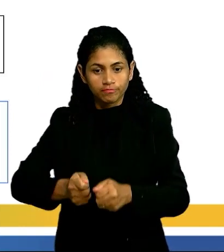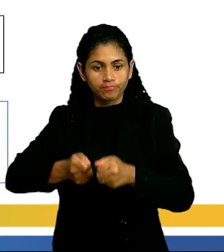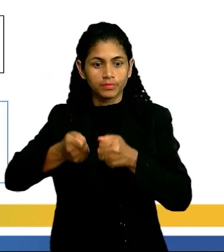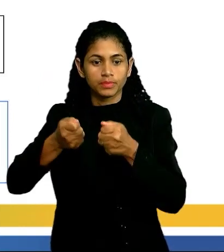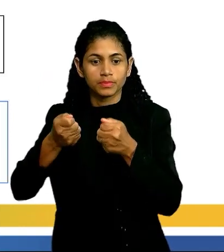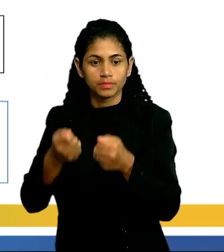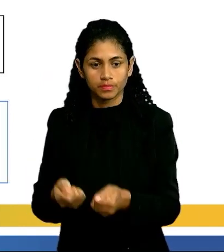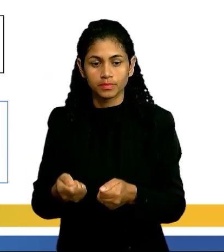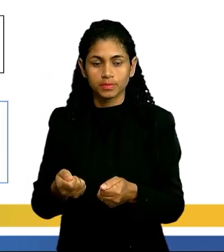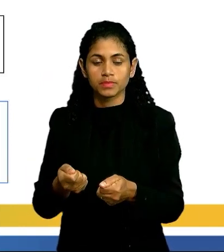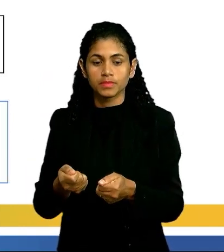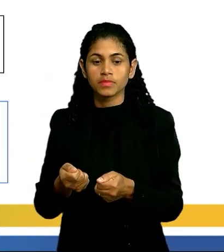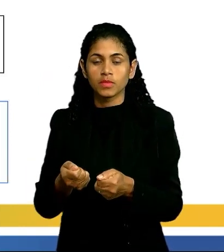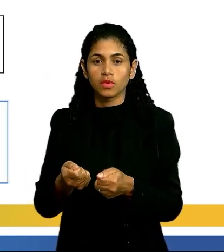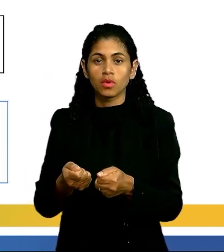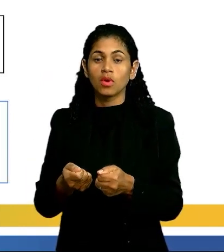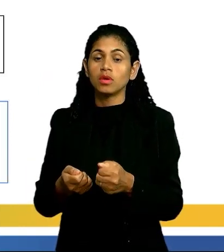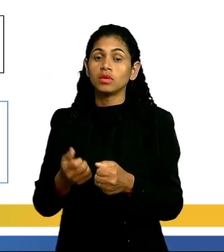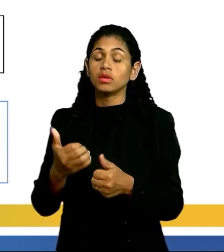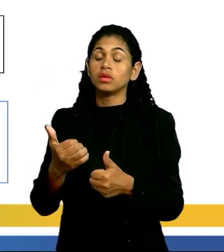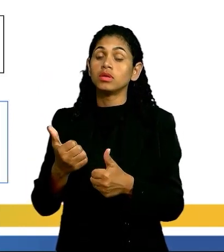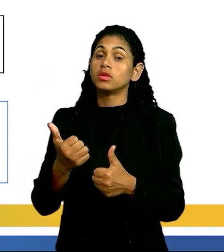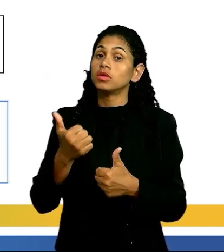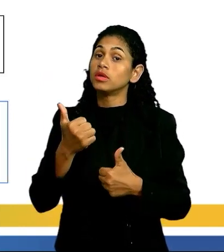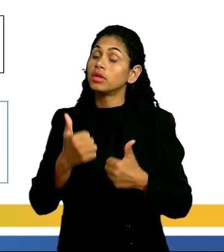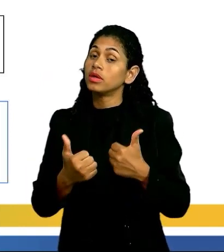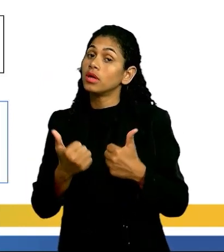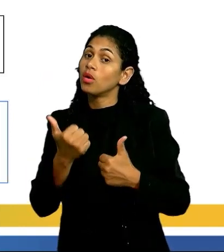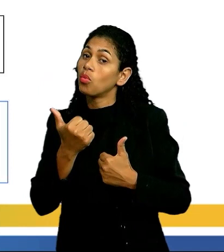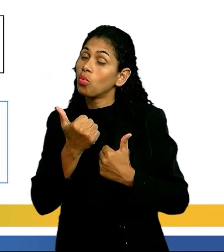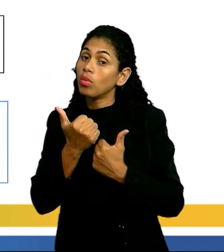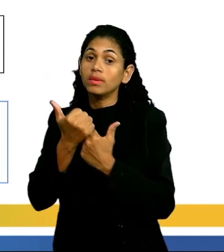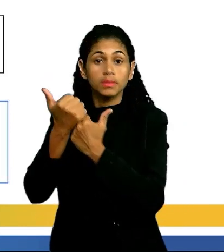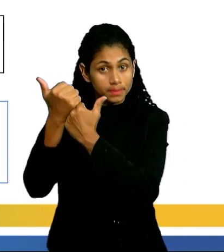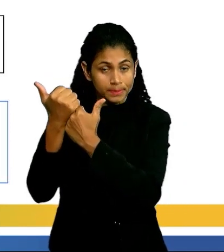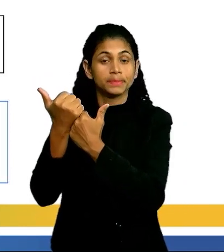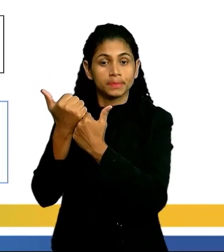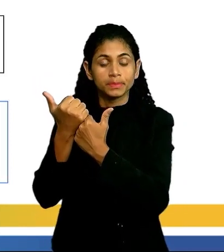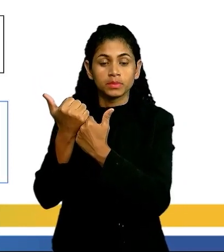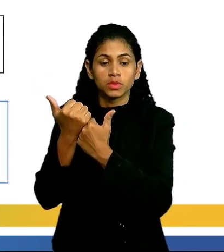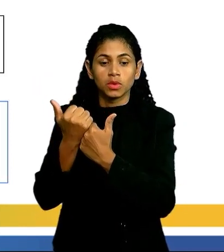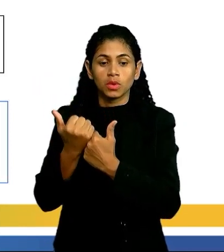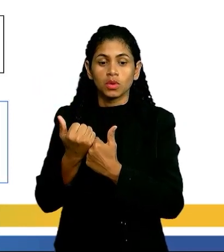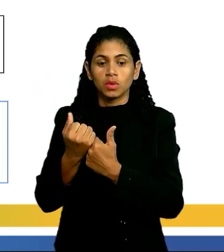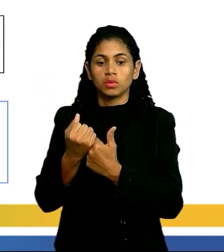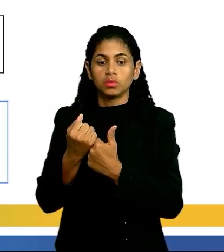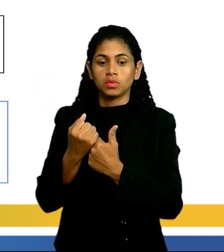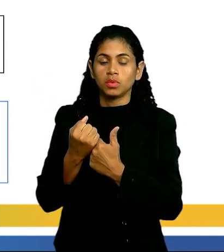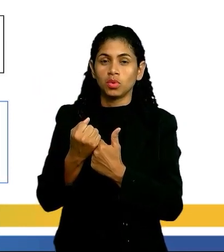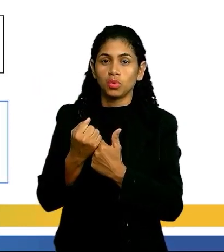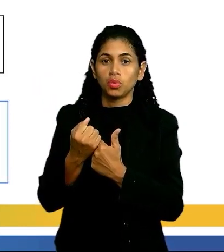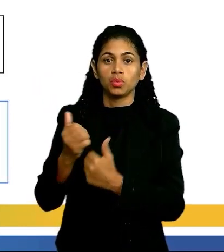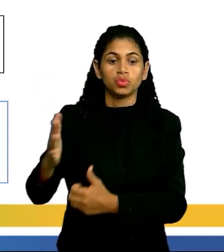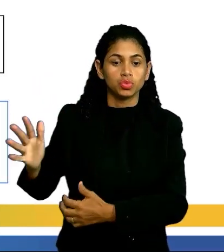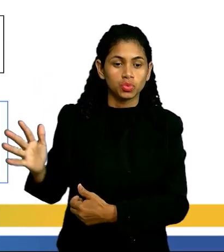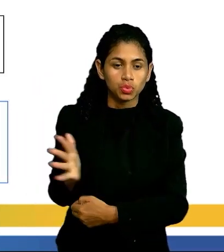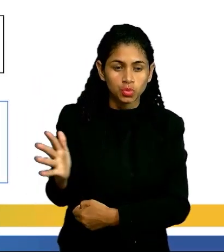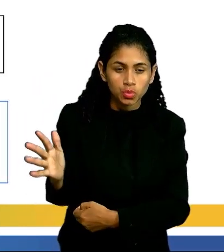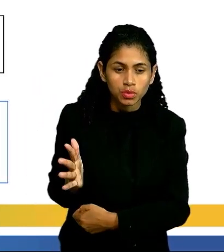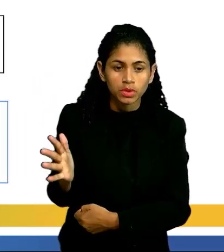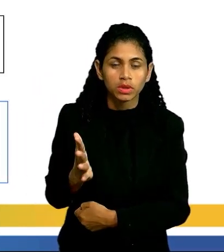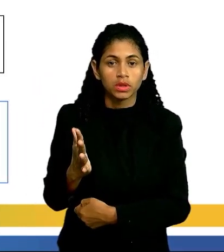burgueses, dos industriais e das classes mais conservadoras da sociedade, que vão não só apoiar o